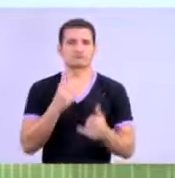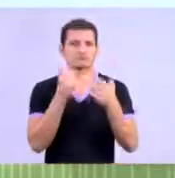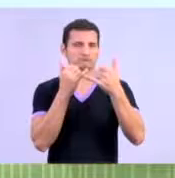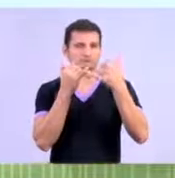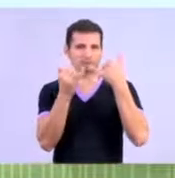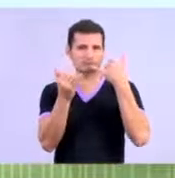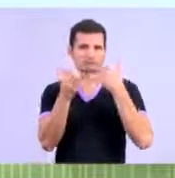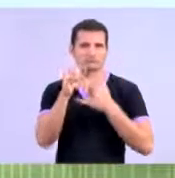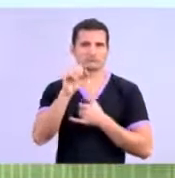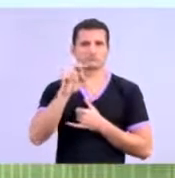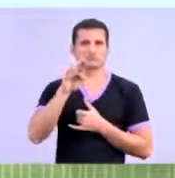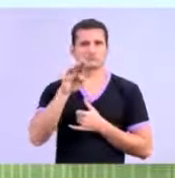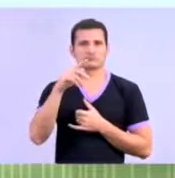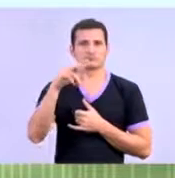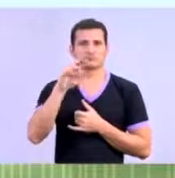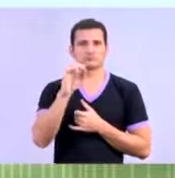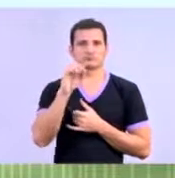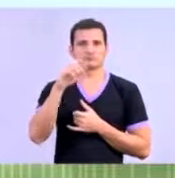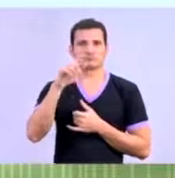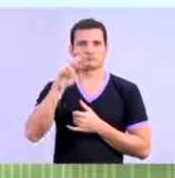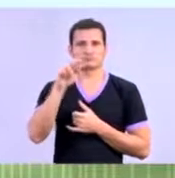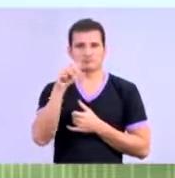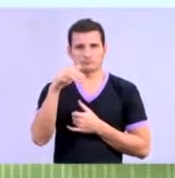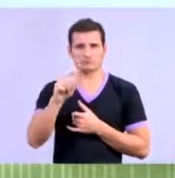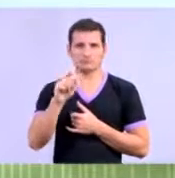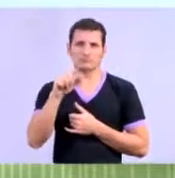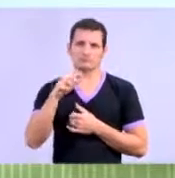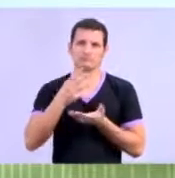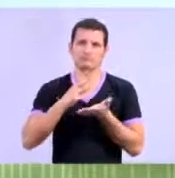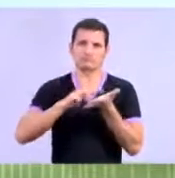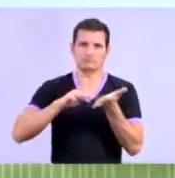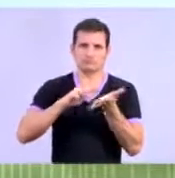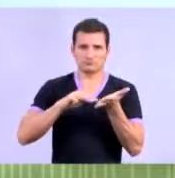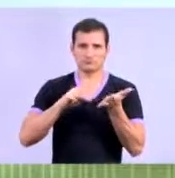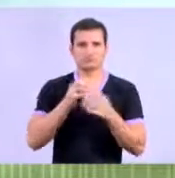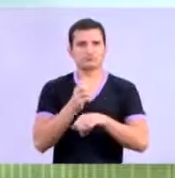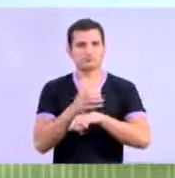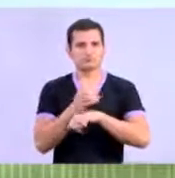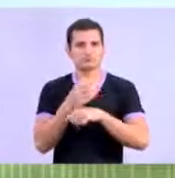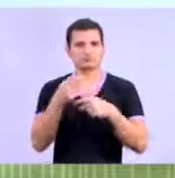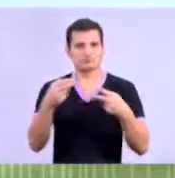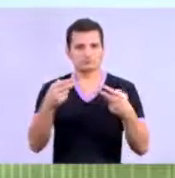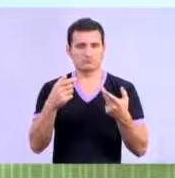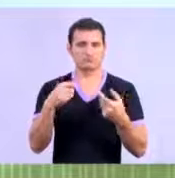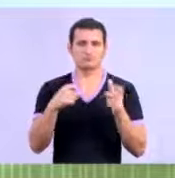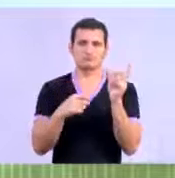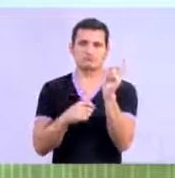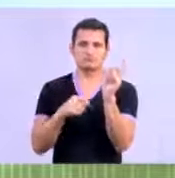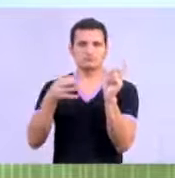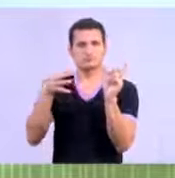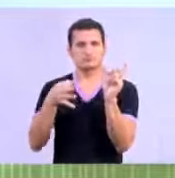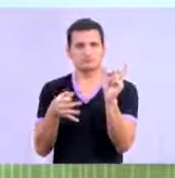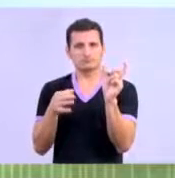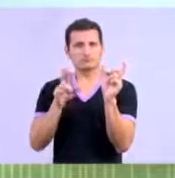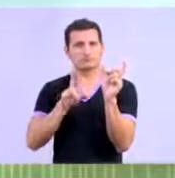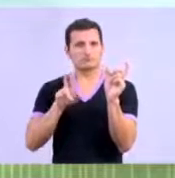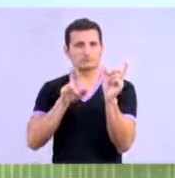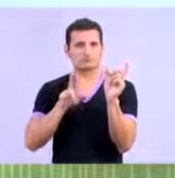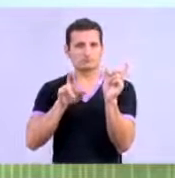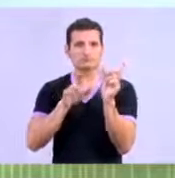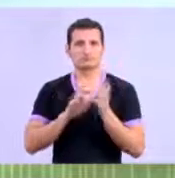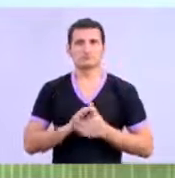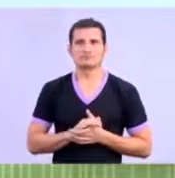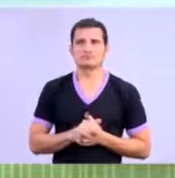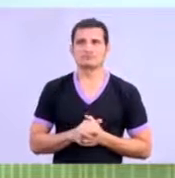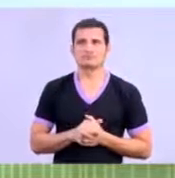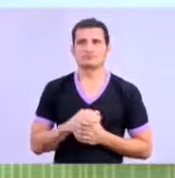subprograma, vamos chamar de métodos, né, que a gente está falando em orientação objeto. Orientação objeto, a gente tem que utilizar os termos corretamente, né? Ainda mais